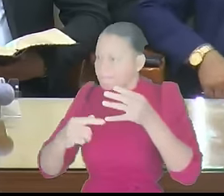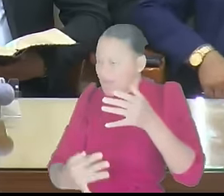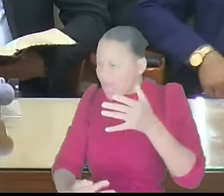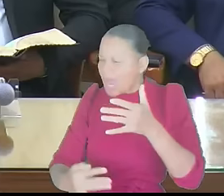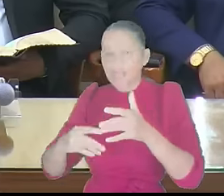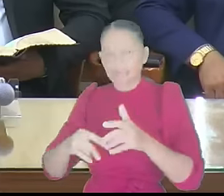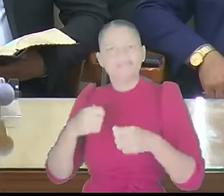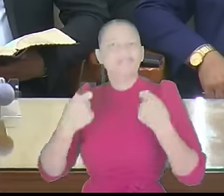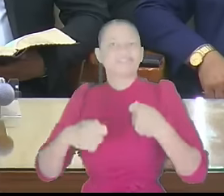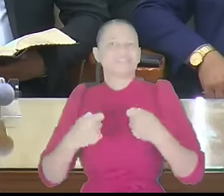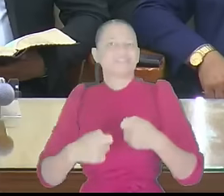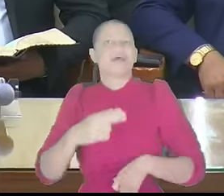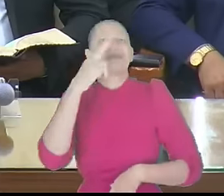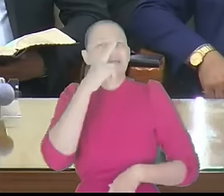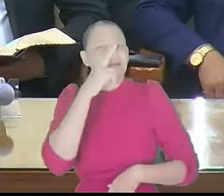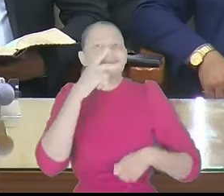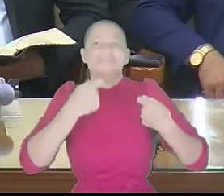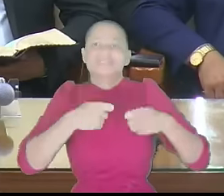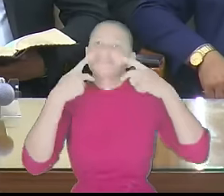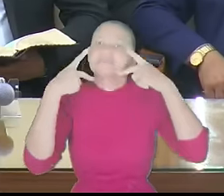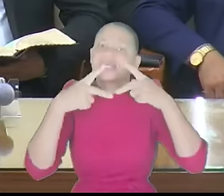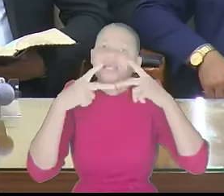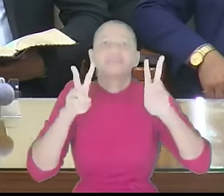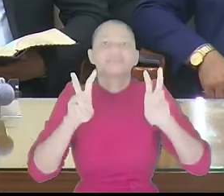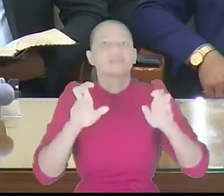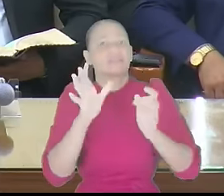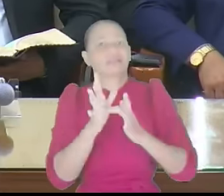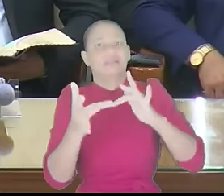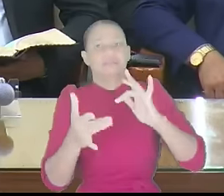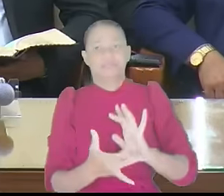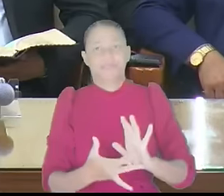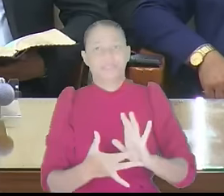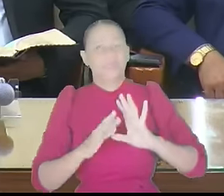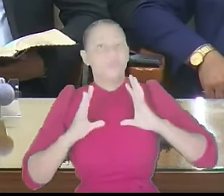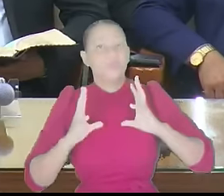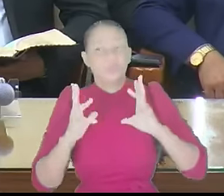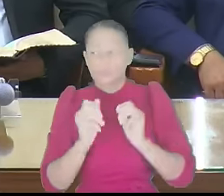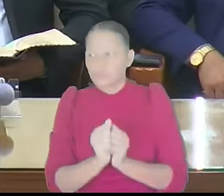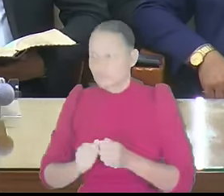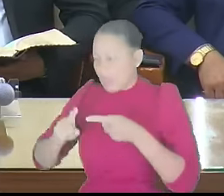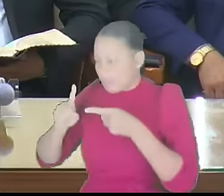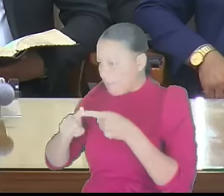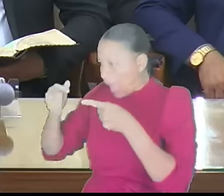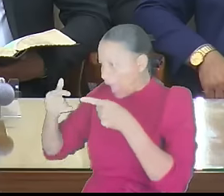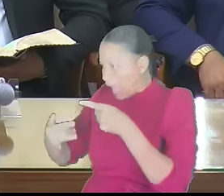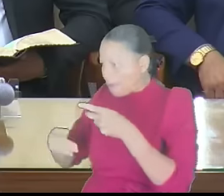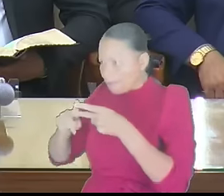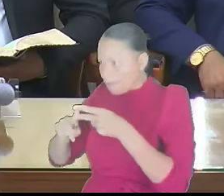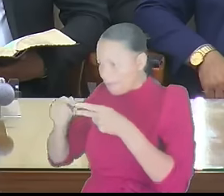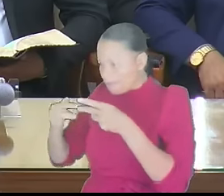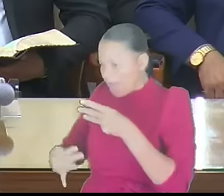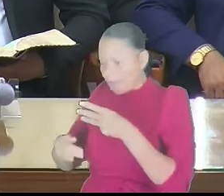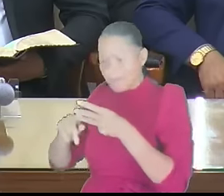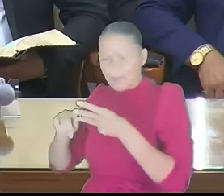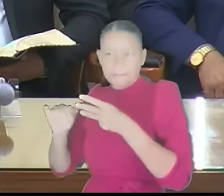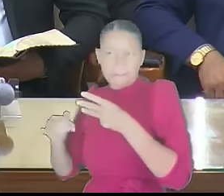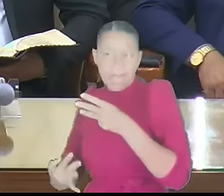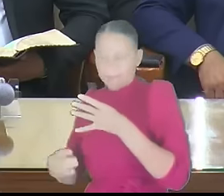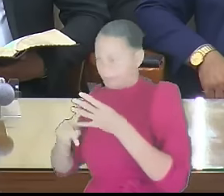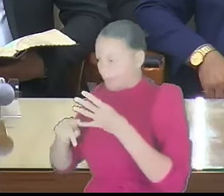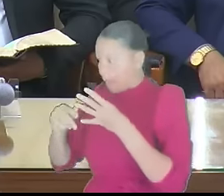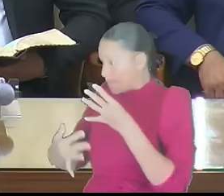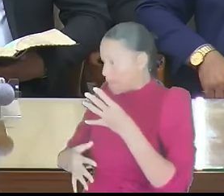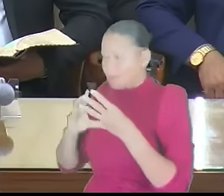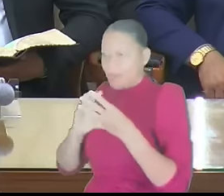A igreja tem que pregar Jesus. Todas essas descrições falam de quem? Meu amado é isso, meu amado é isso, meu